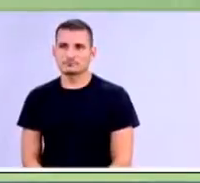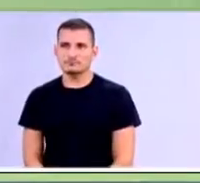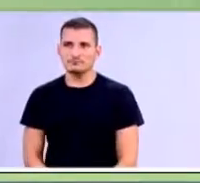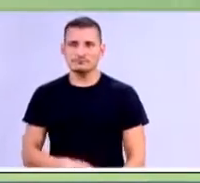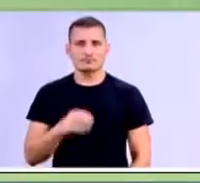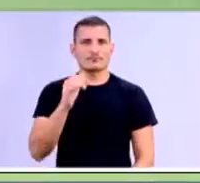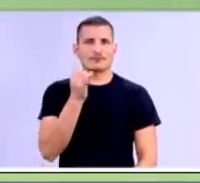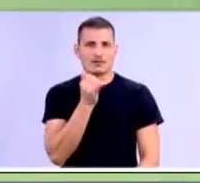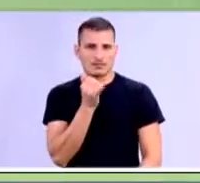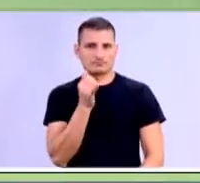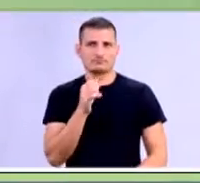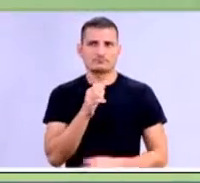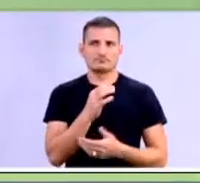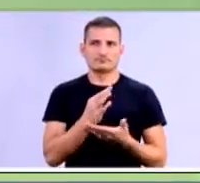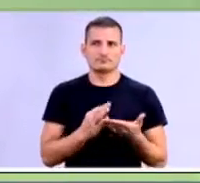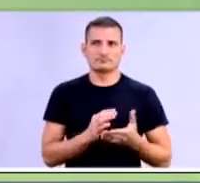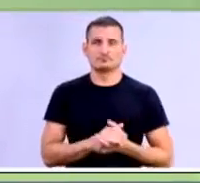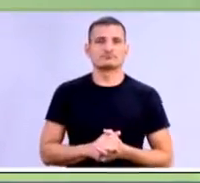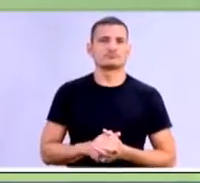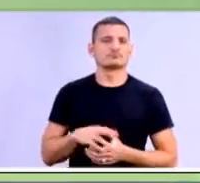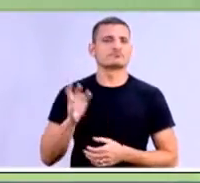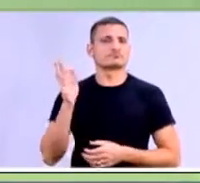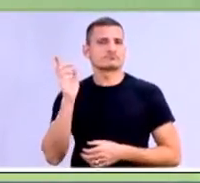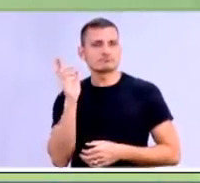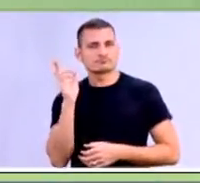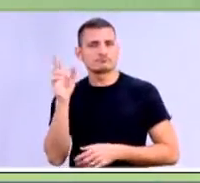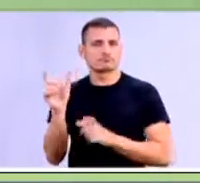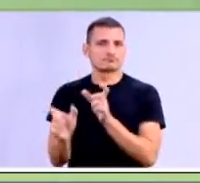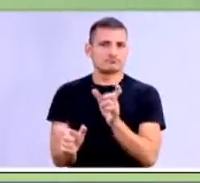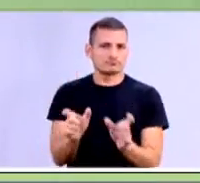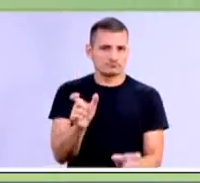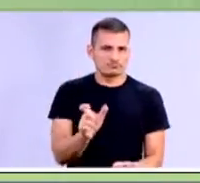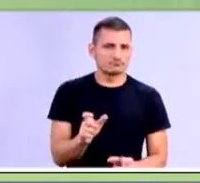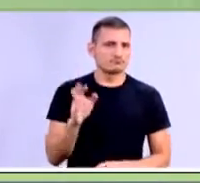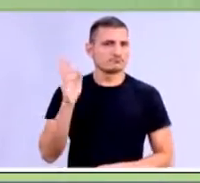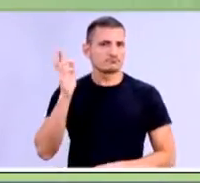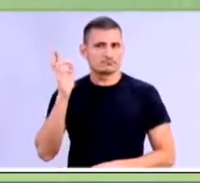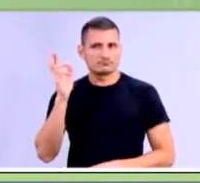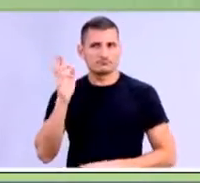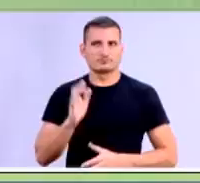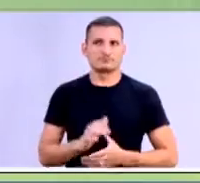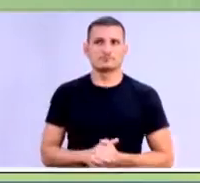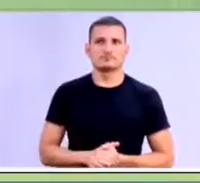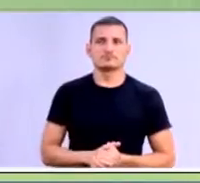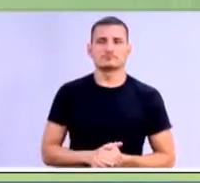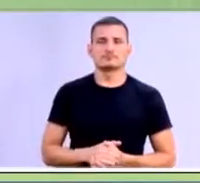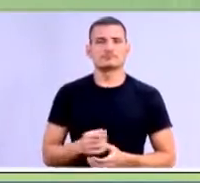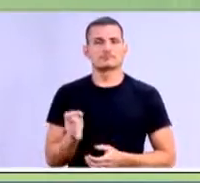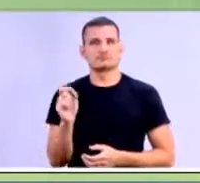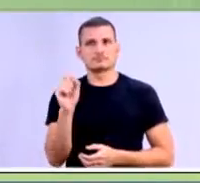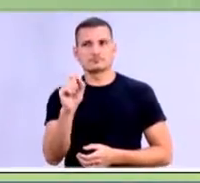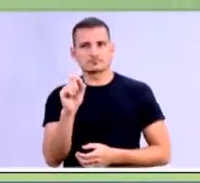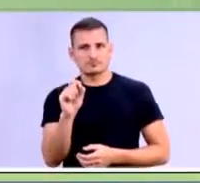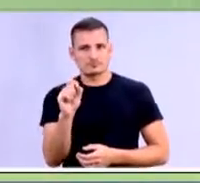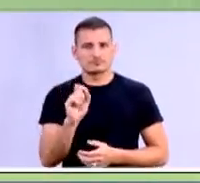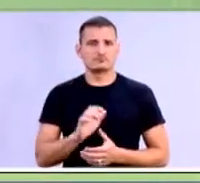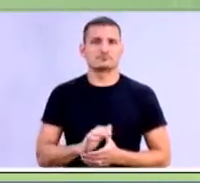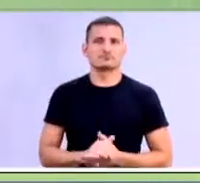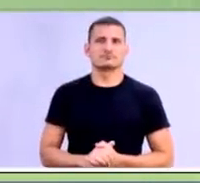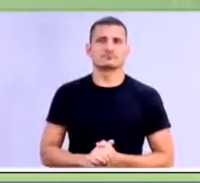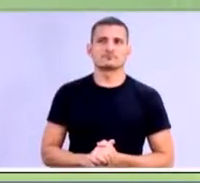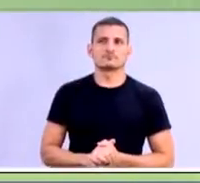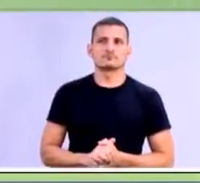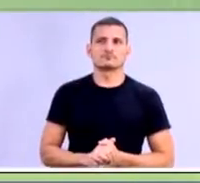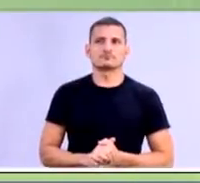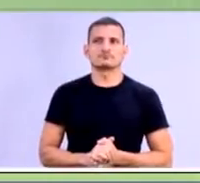texto narrativo. Quem são os personagens que vivem uma determinada ação, o que eles estão fazendo, o